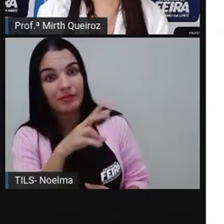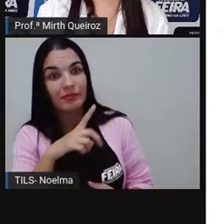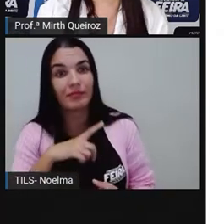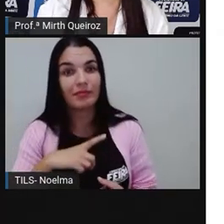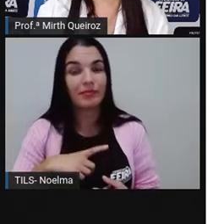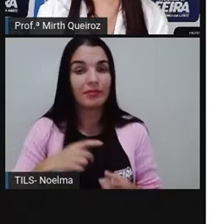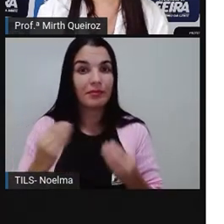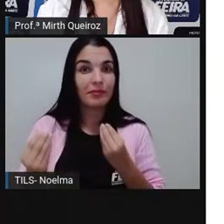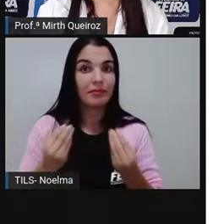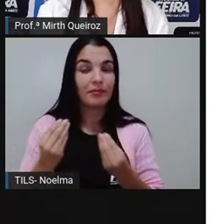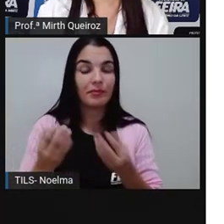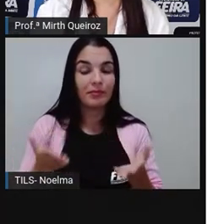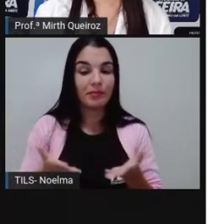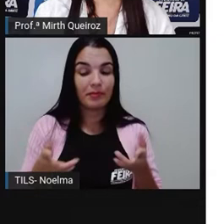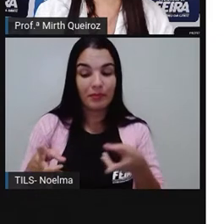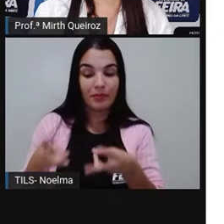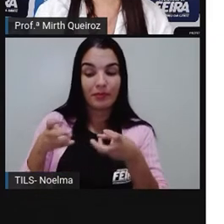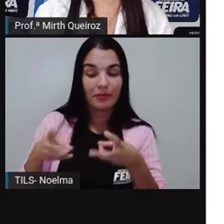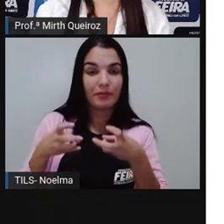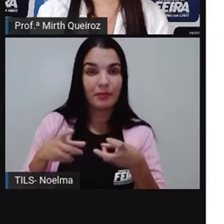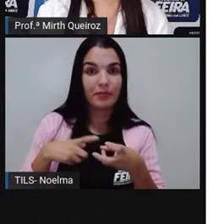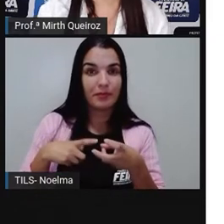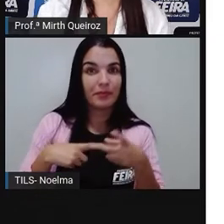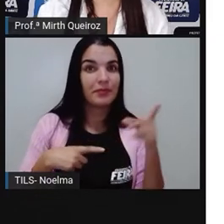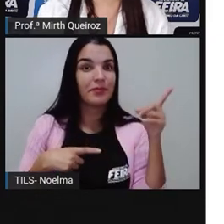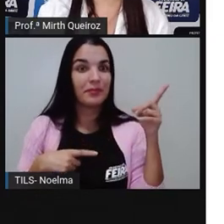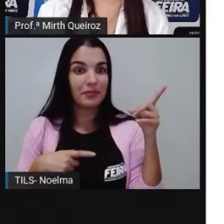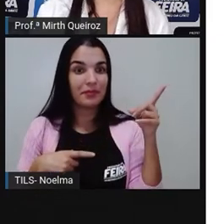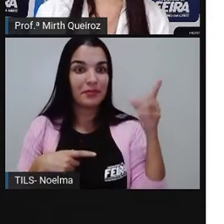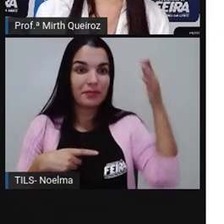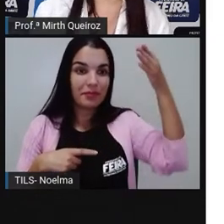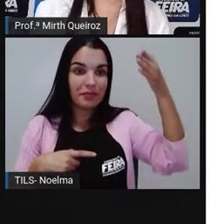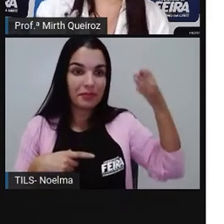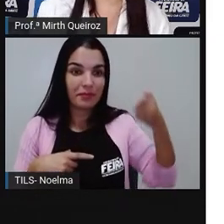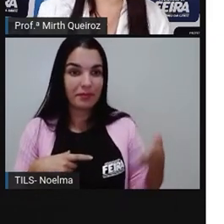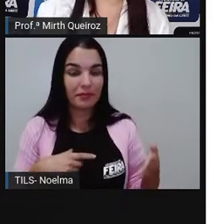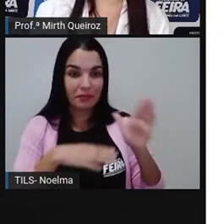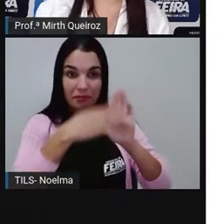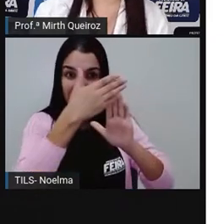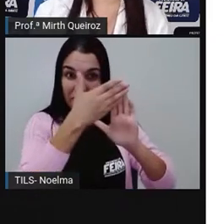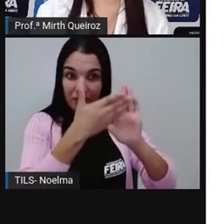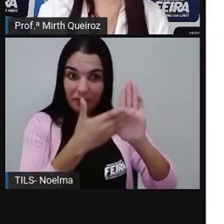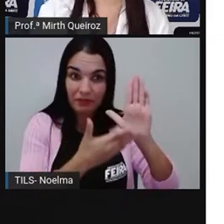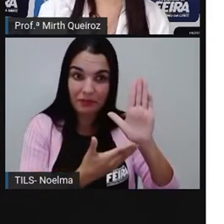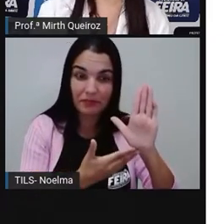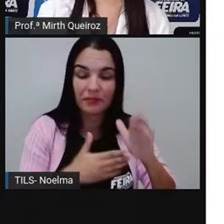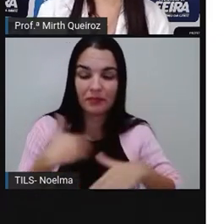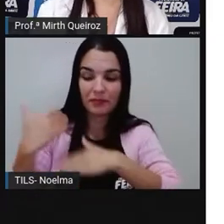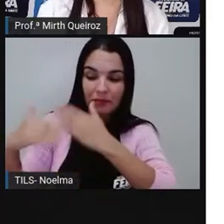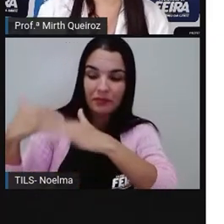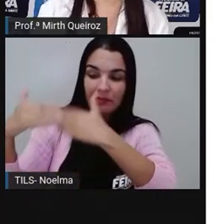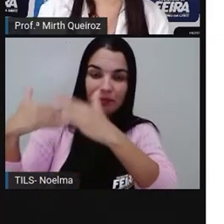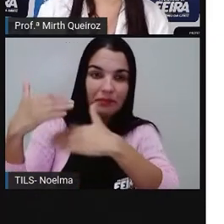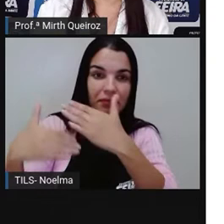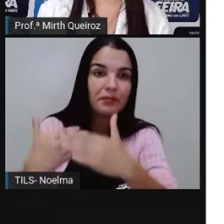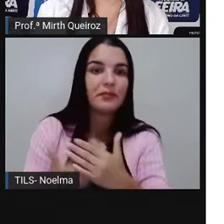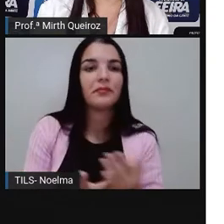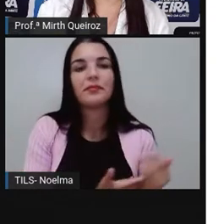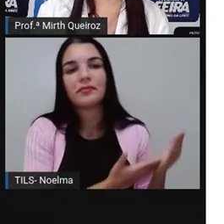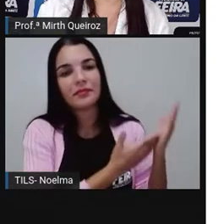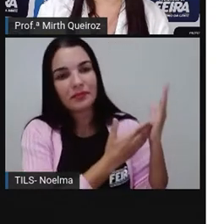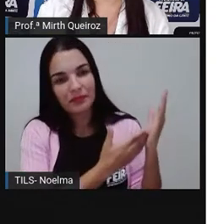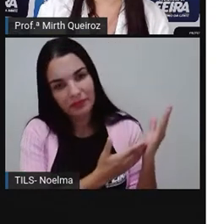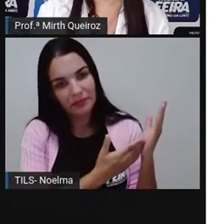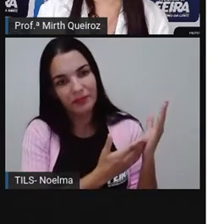uma observação que várias dessas funções aí que foram desenvolvidas pelo ouvidor-mor,